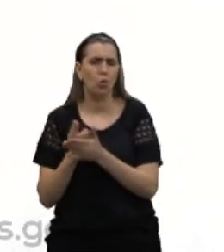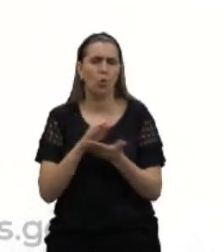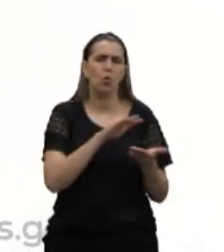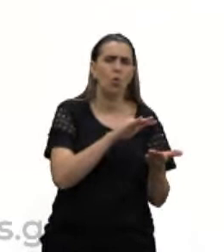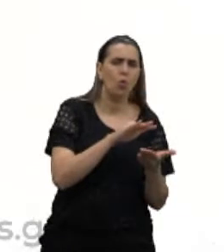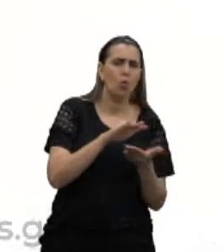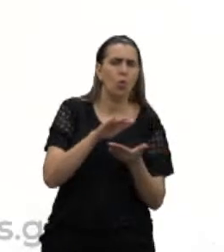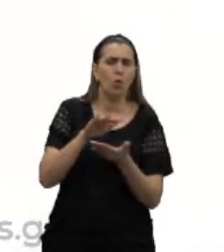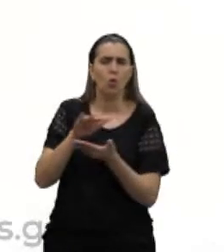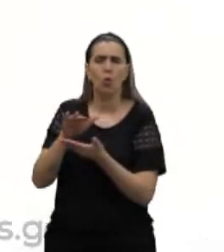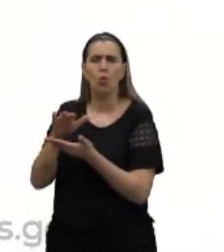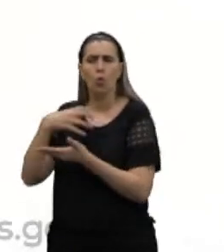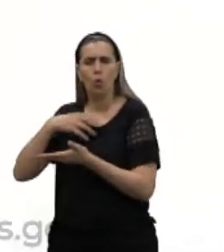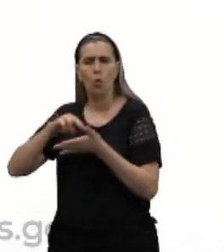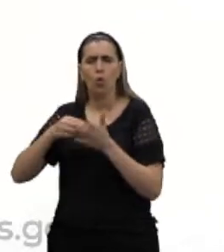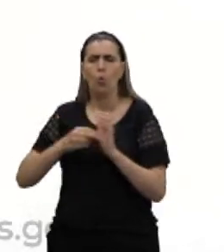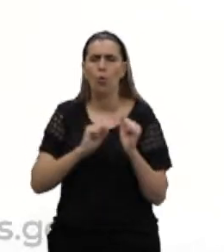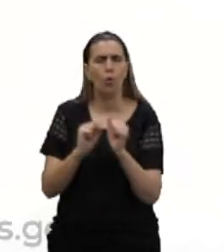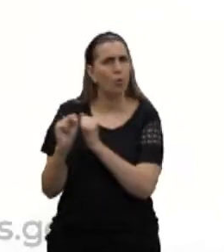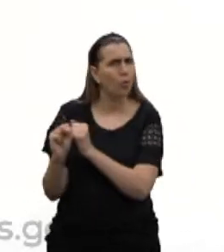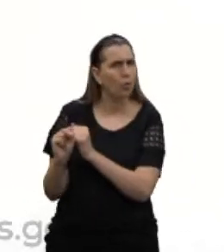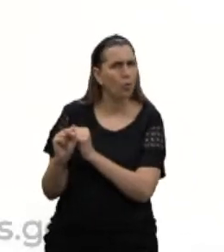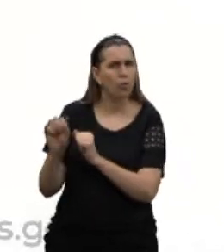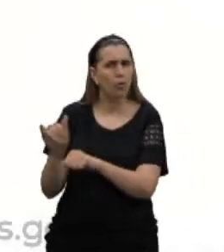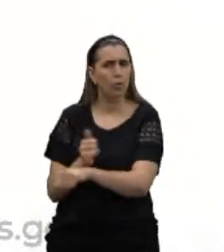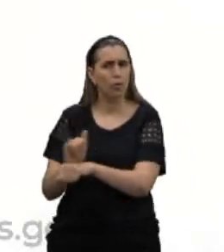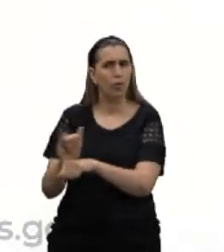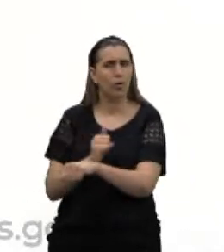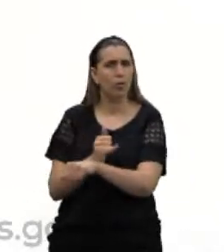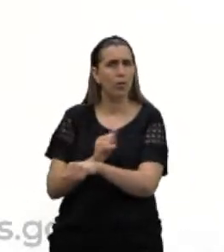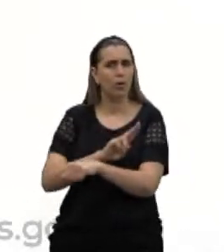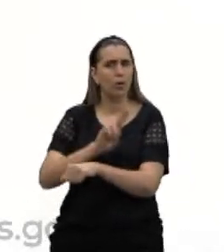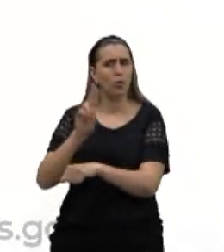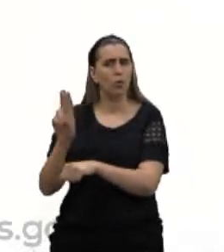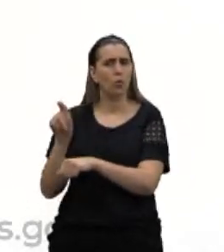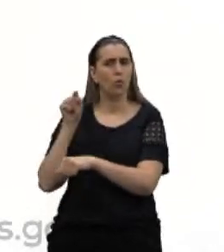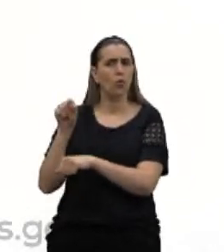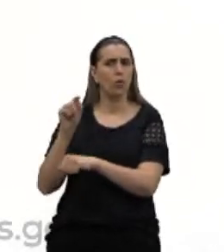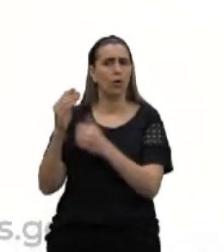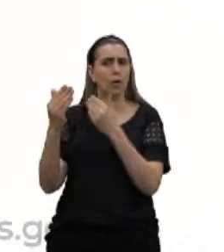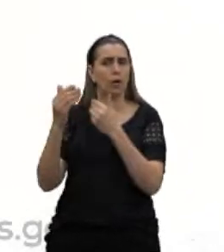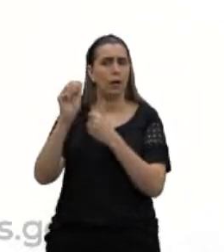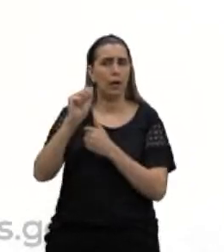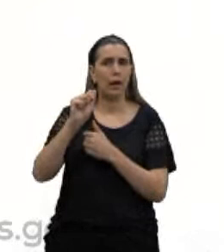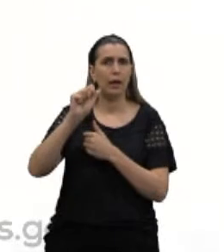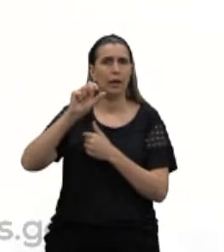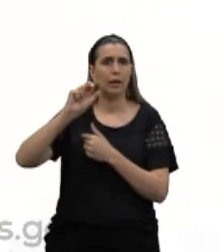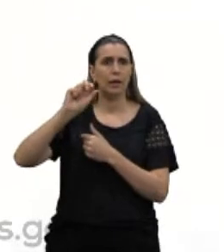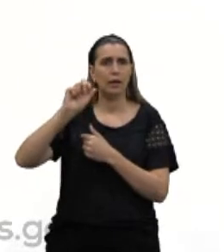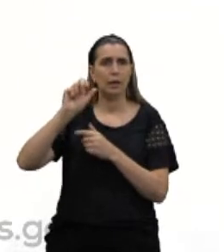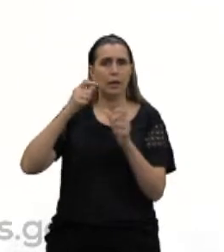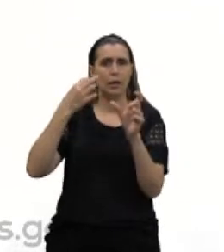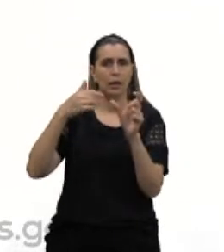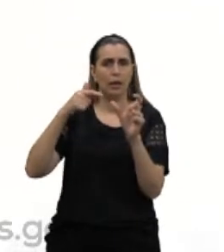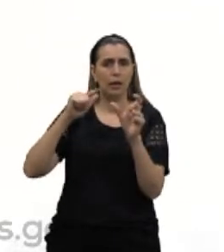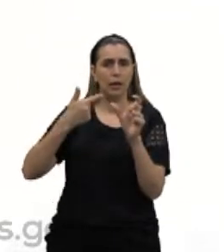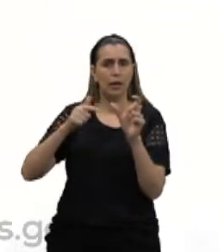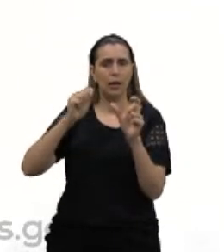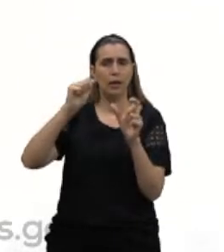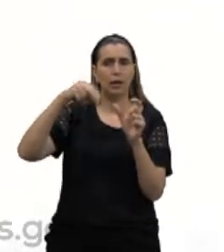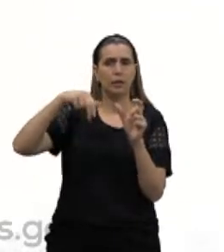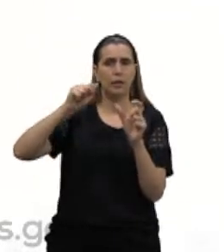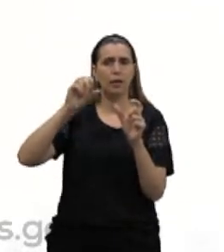este paralelismo pode ser também um recurso, que é o que a gente vai chamar ali de anáfora. Tá. Olhem esse